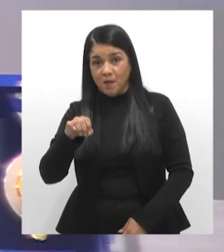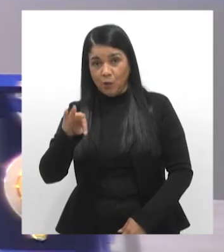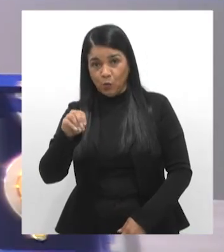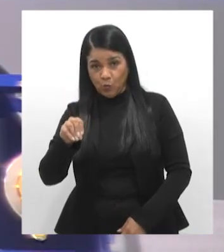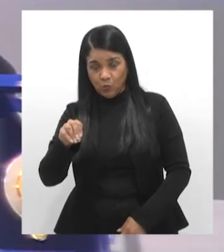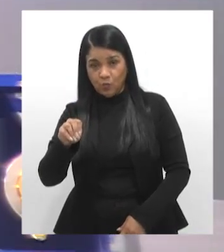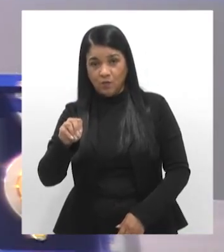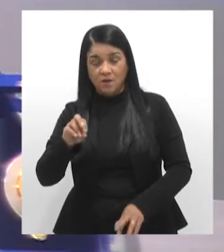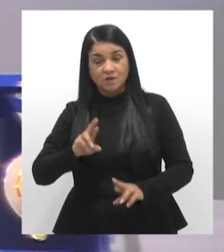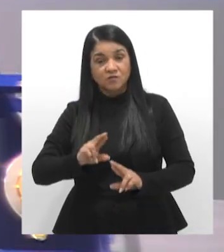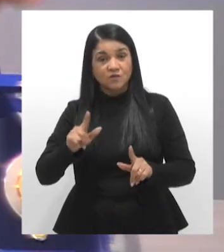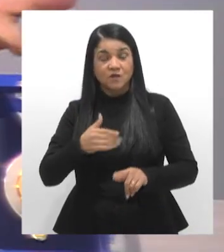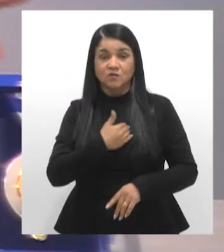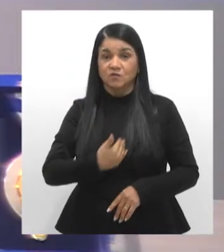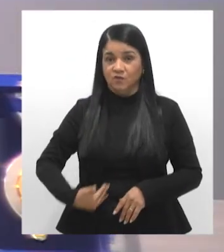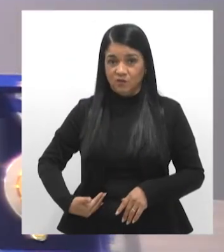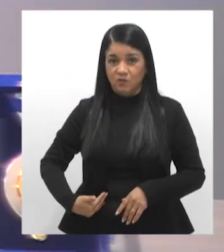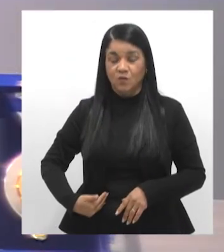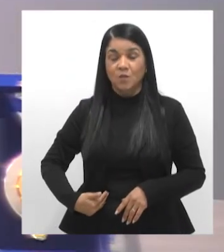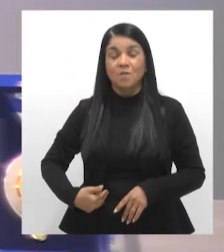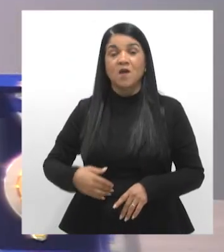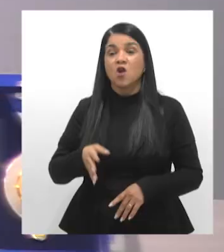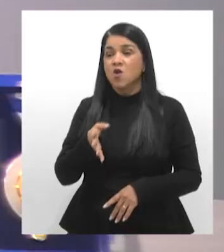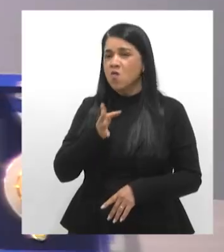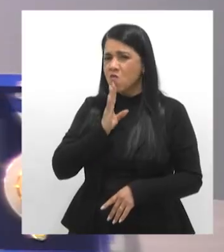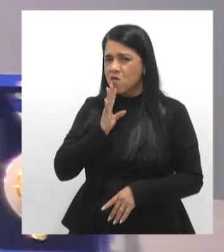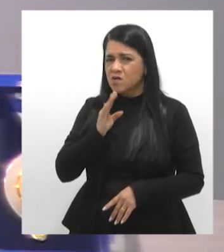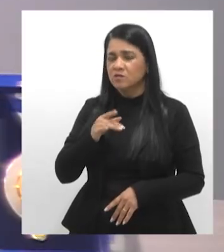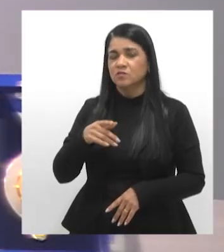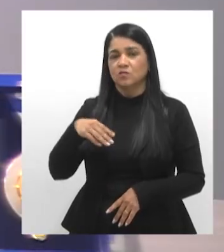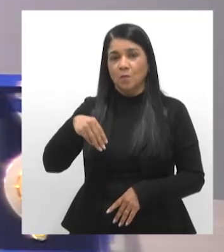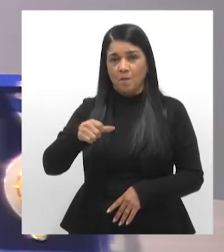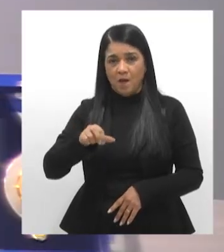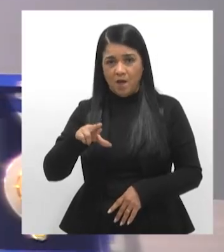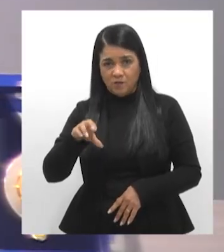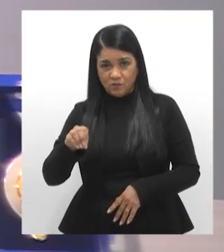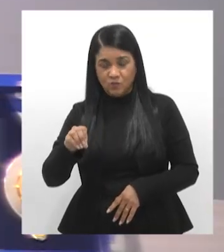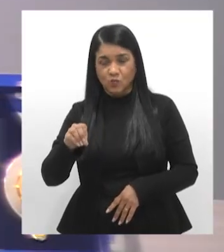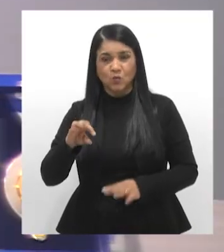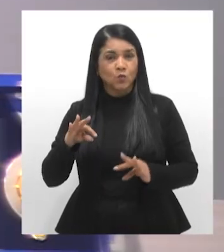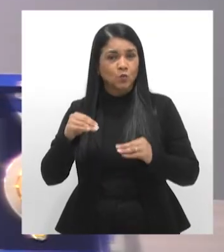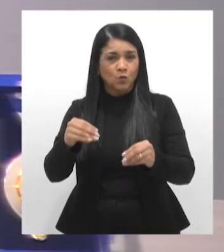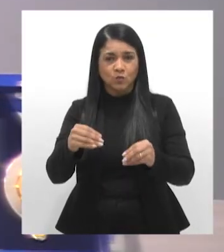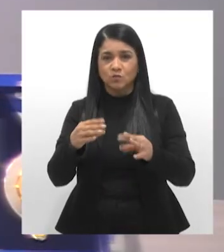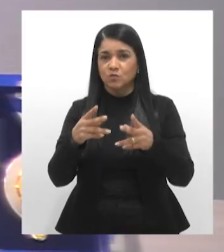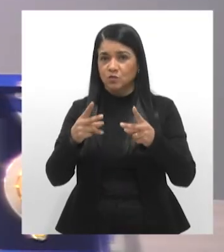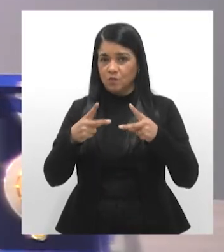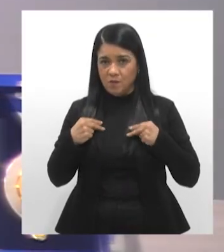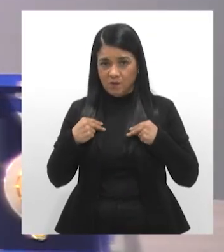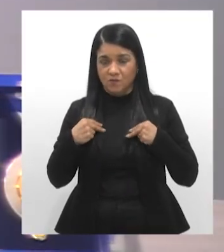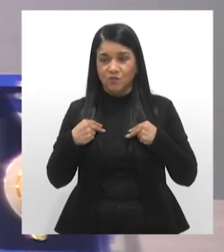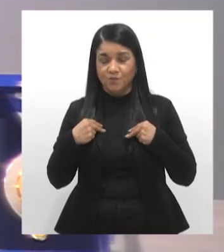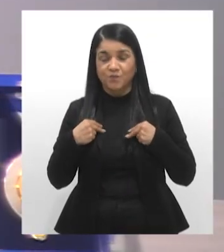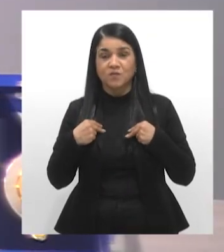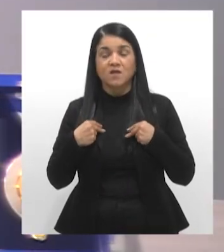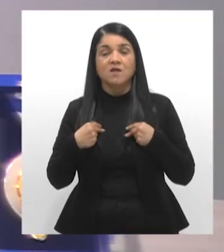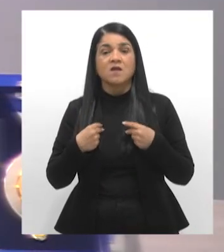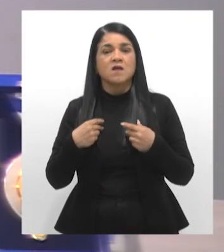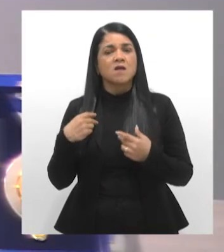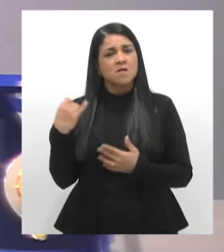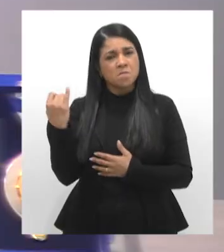nele todos os méritos possíveis. Então, estou falando mesmo porque acho